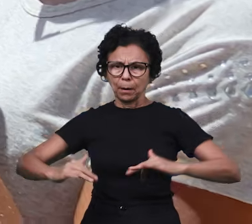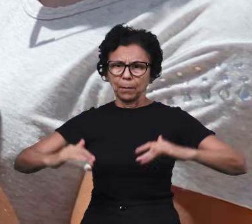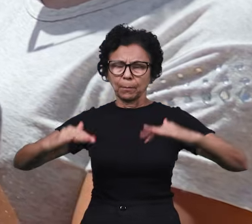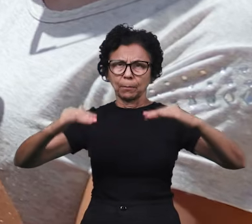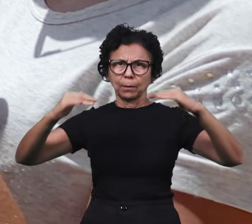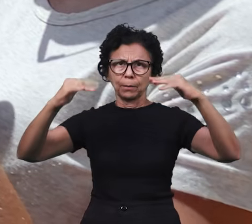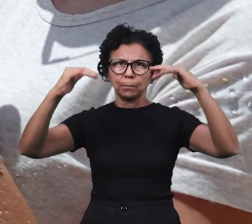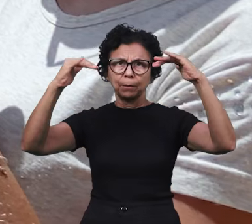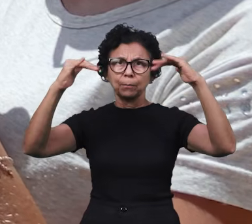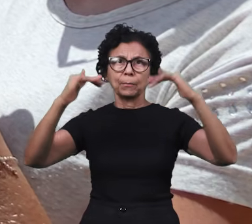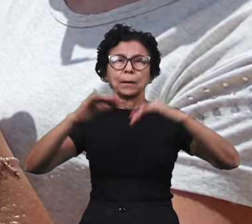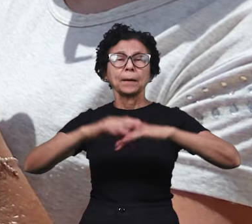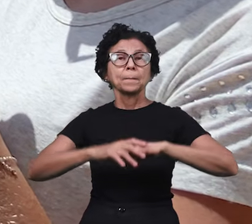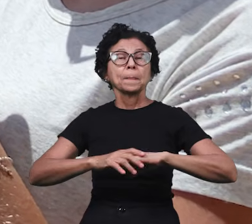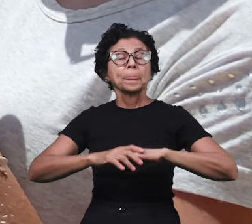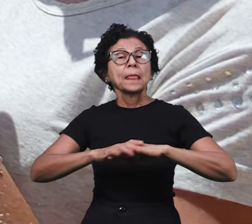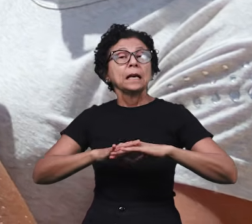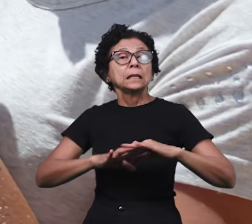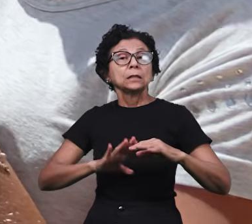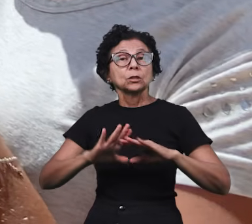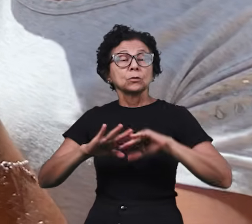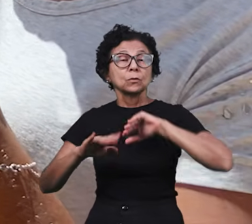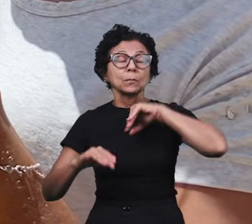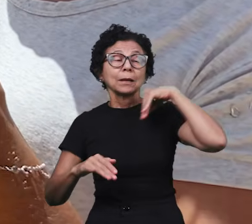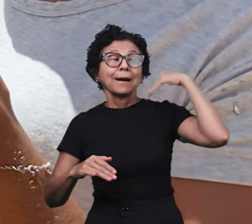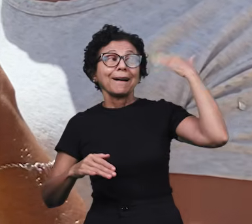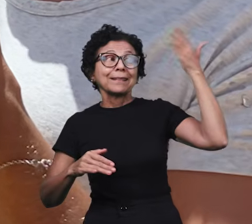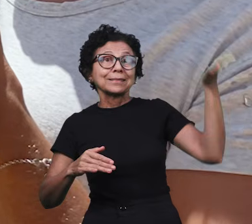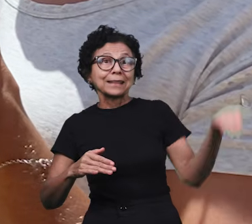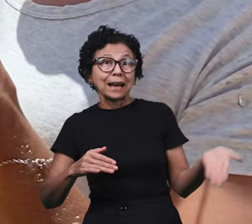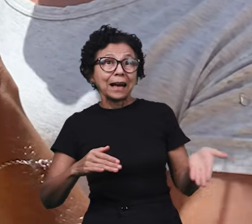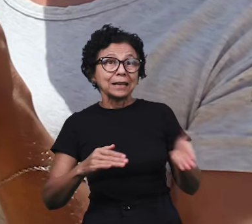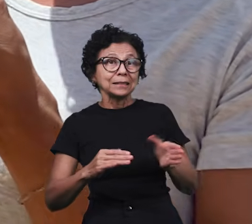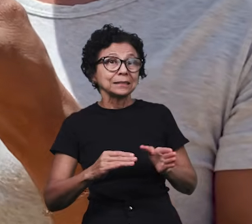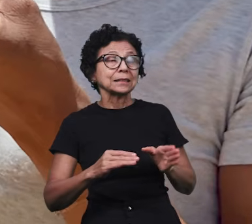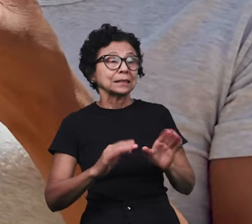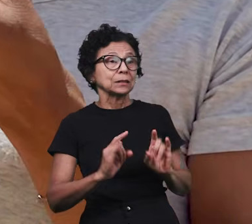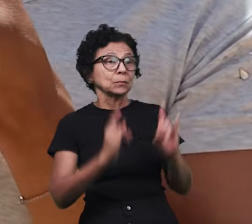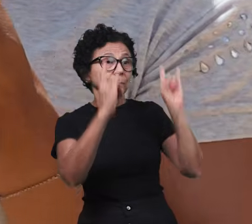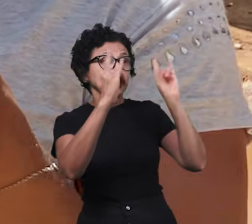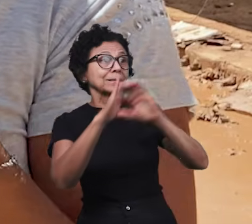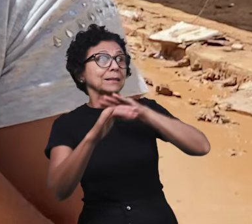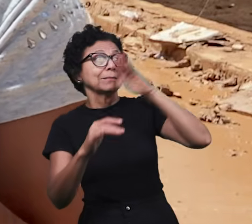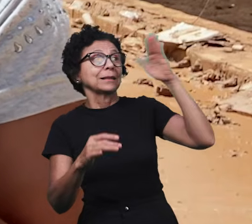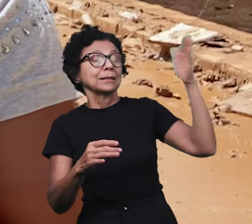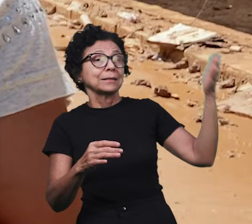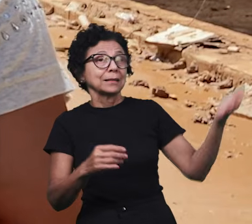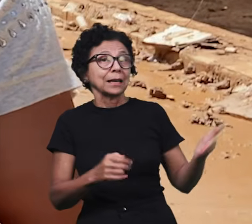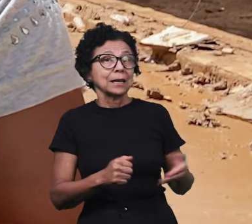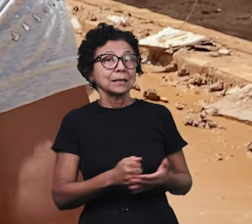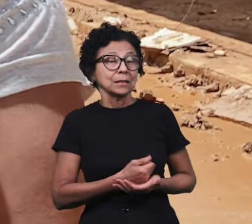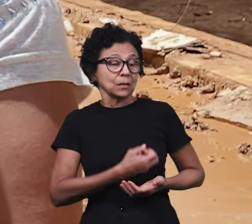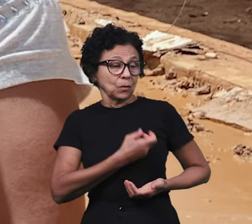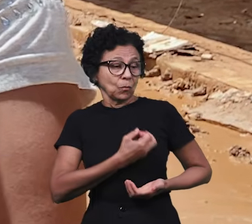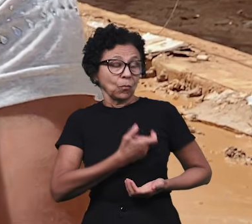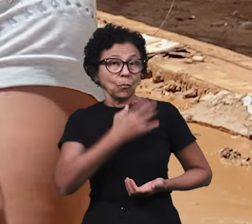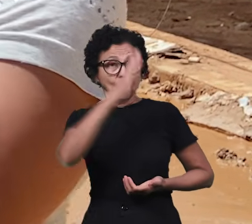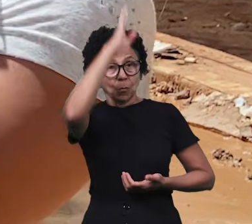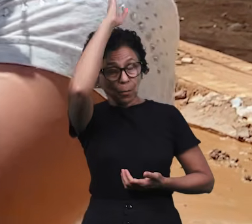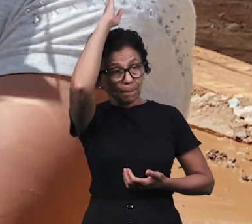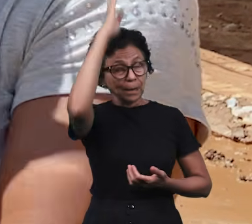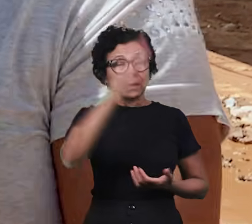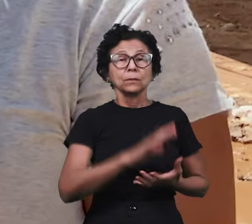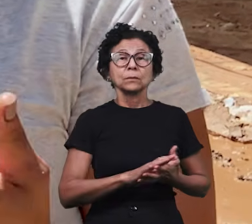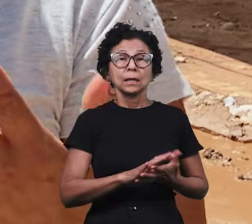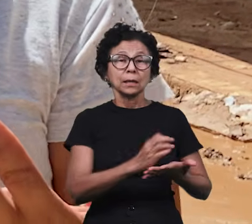preocupados. Saímos naquele portão do meio ali. Então a gente deu a volta lá no fundo, os bombeiros retirou a gente e nós saímos